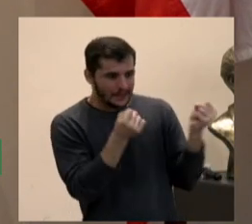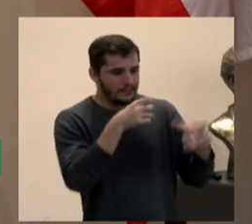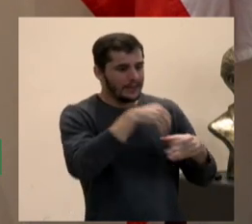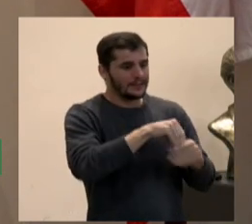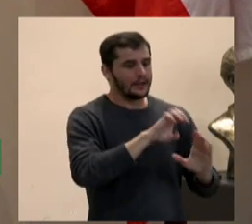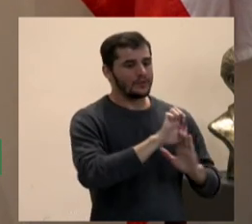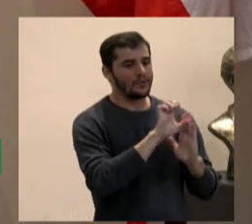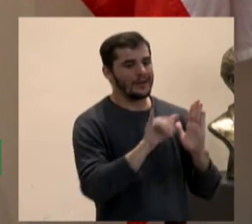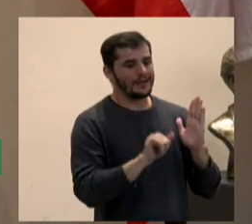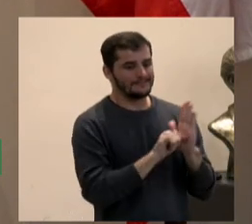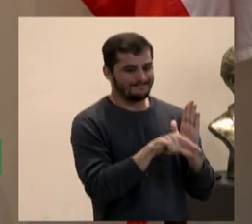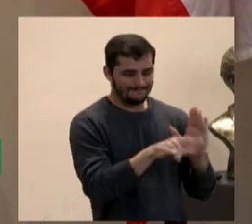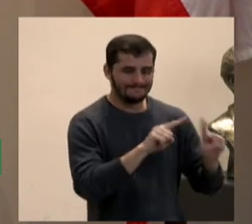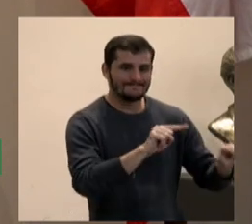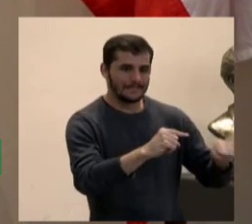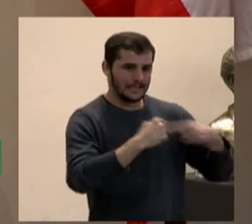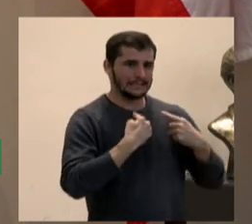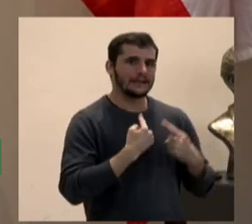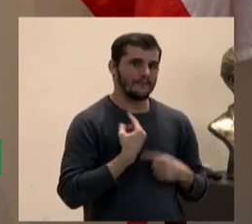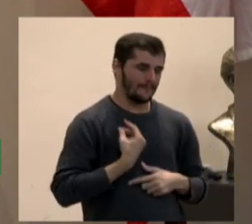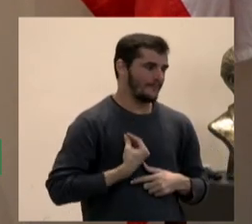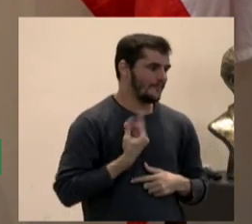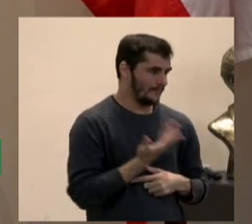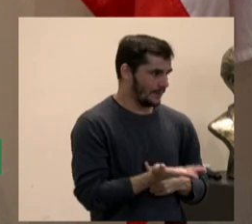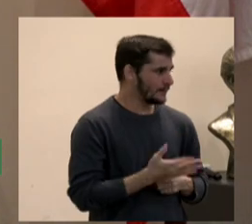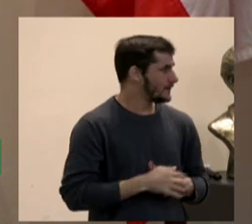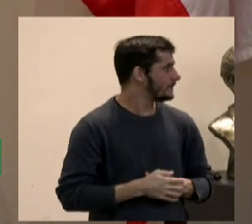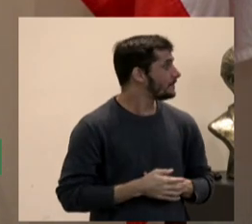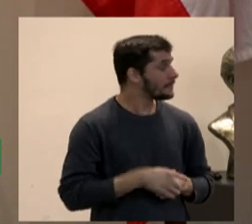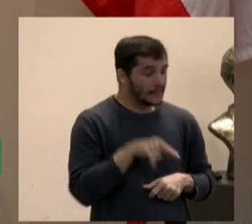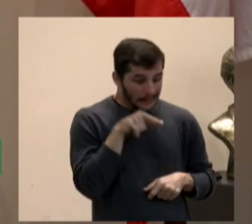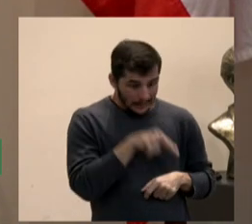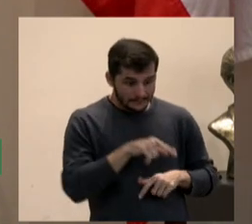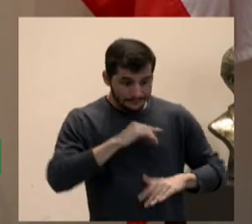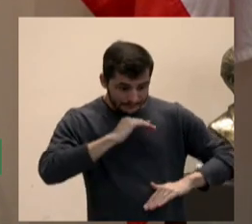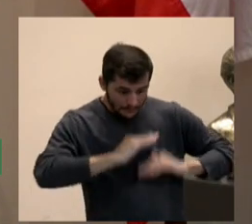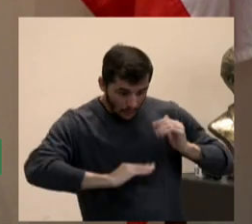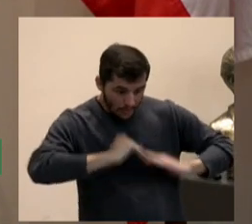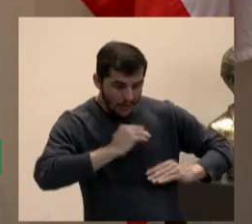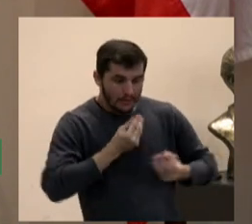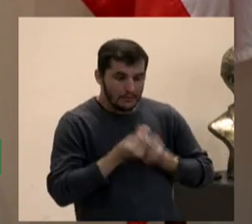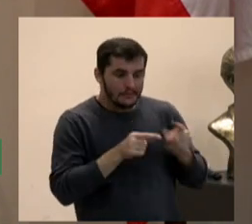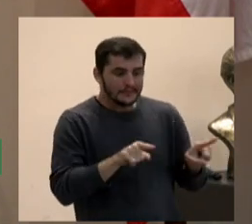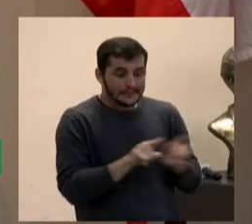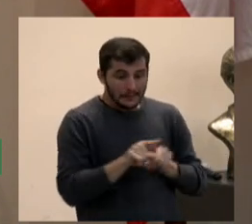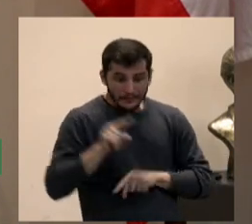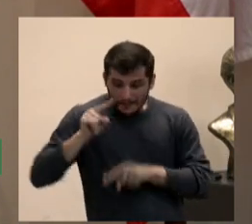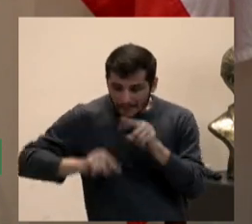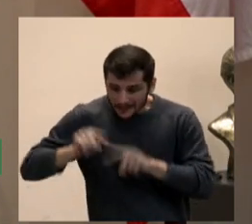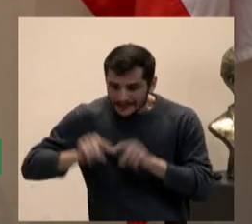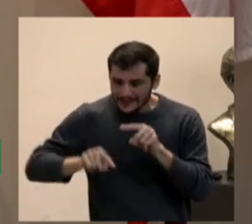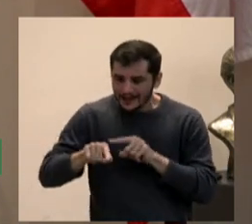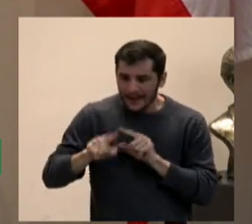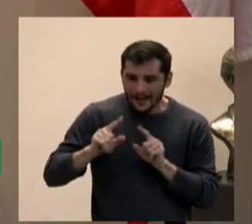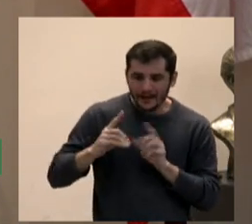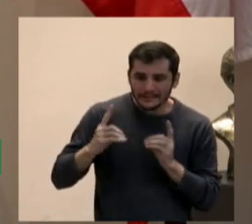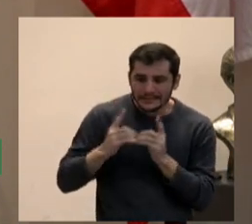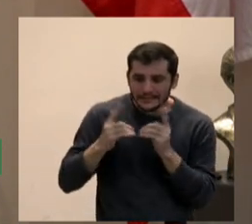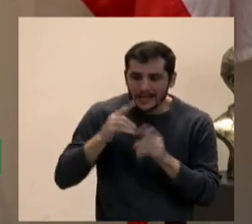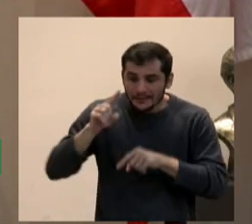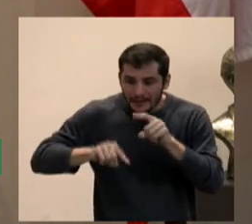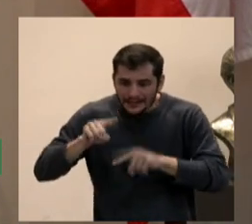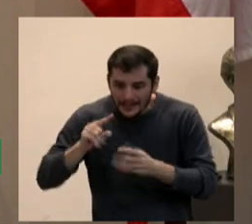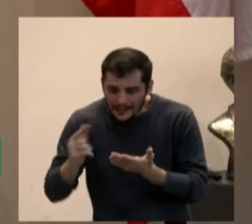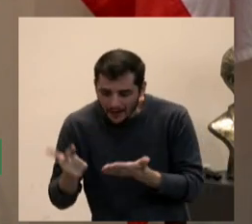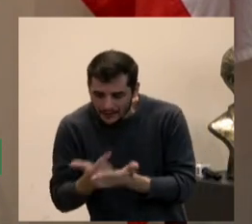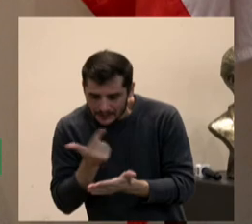enorme. E isso passa por construção e pensar materiais didáticos diferentes. Os livros didáticos